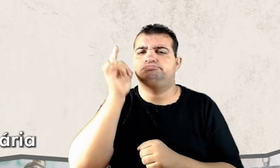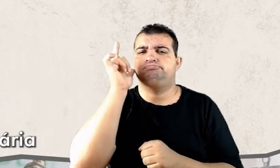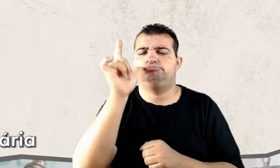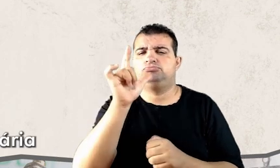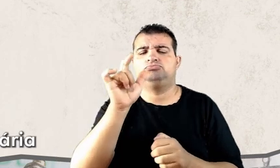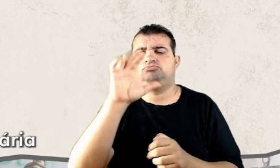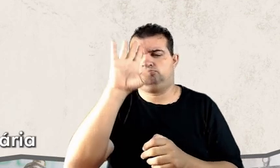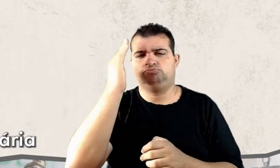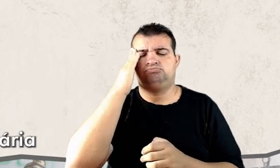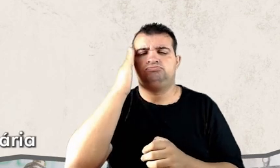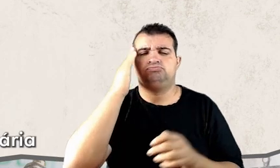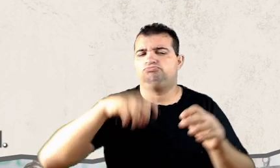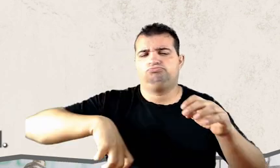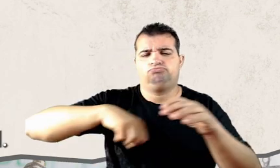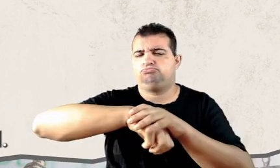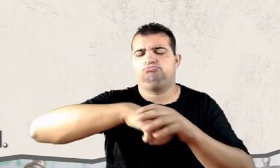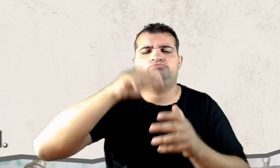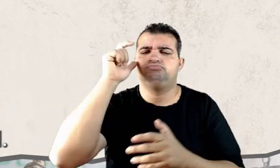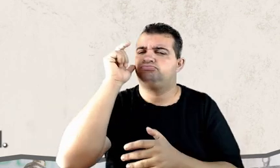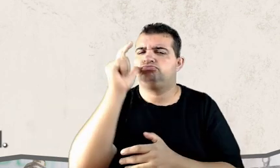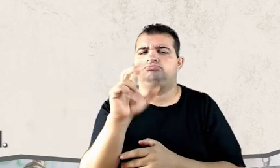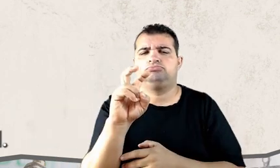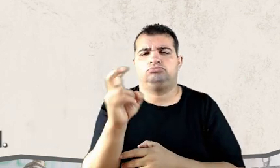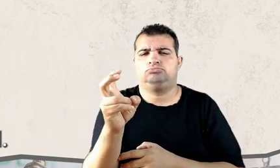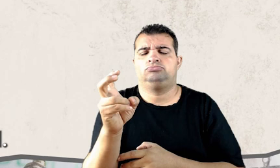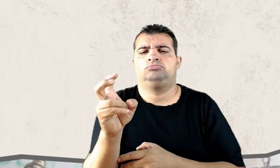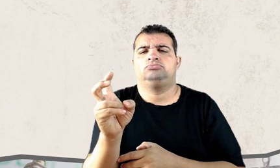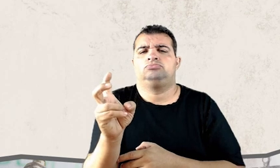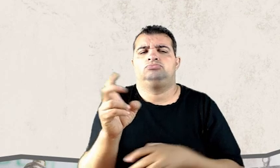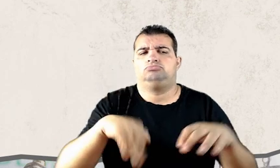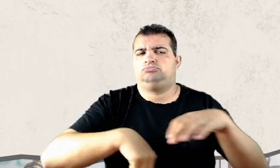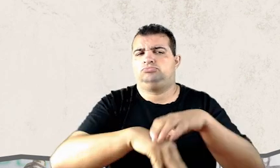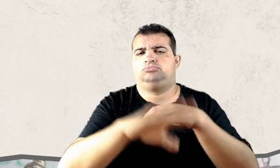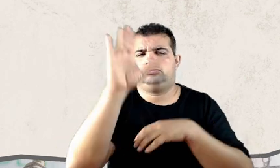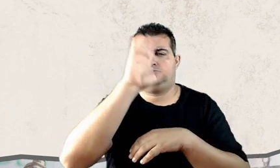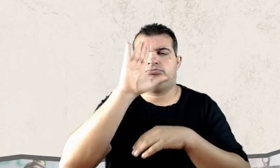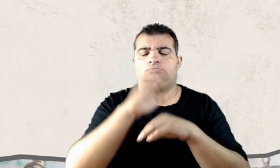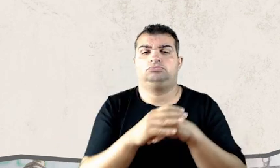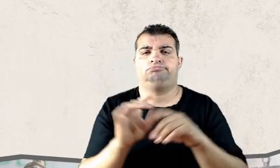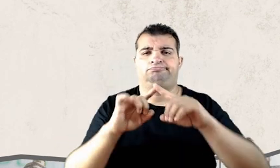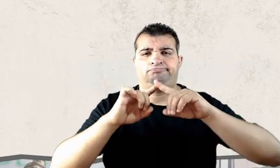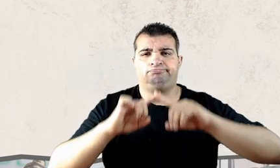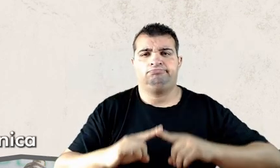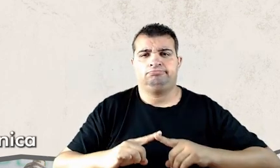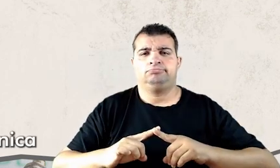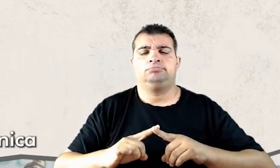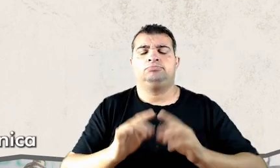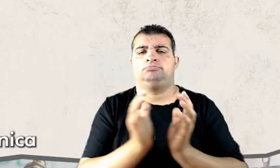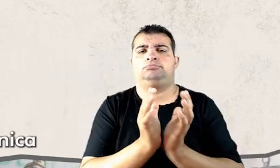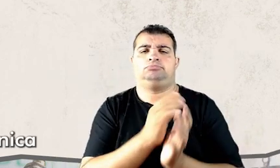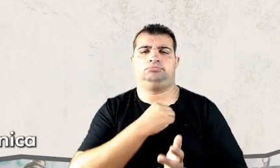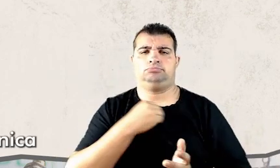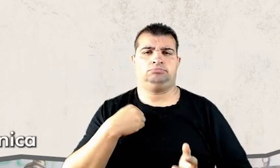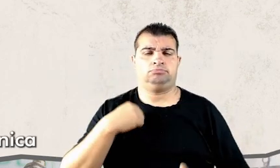Com uma cabeçada extraordinária, marca o quinto gol do Brasil! Essa disputa entre a